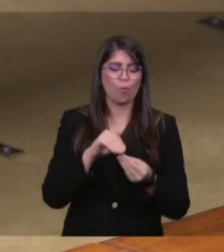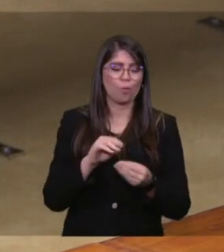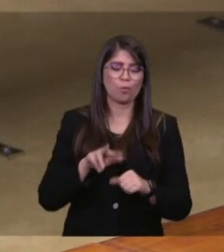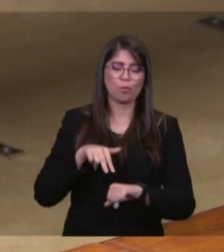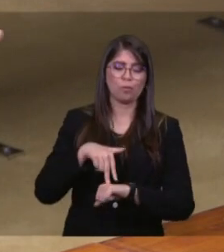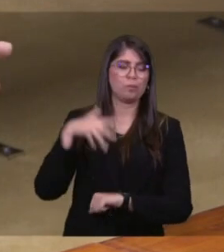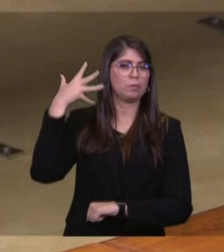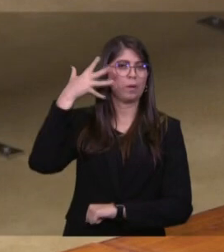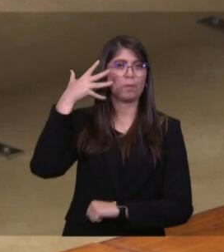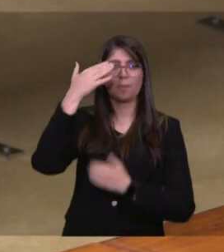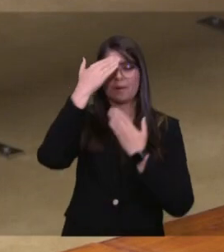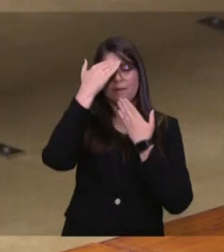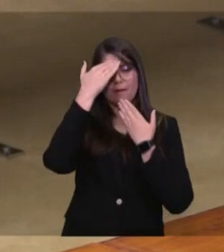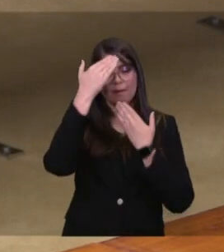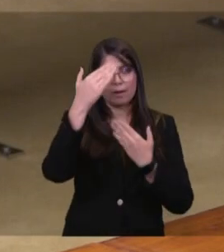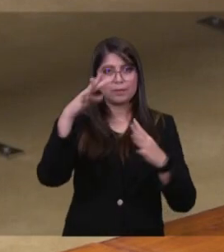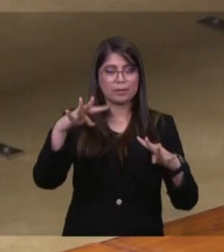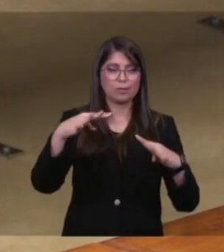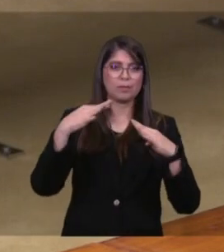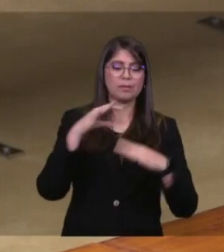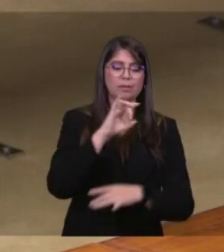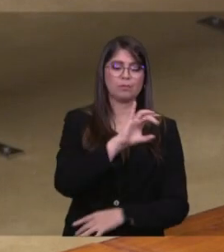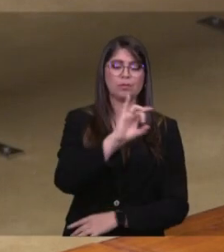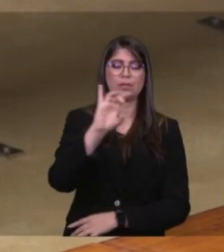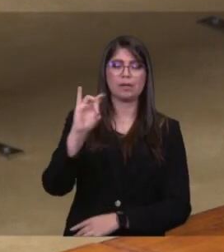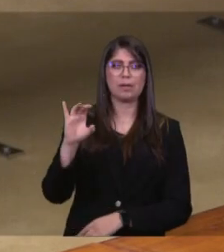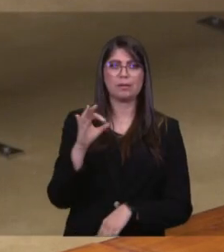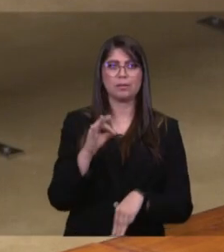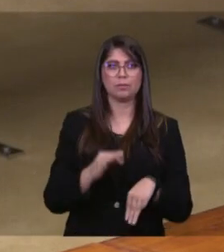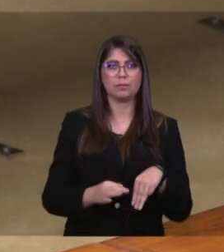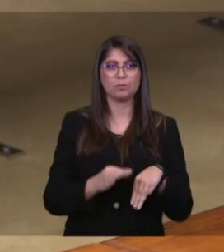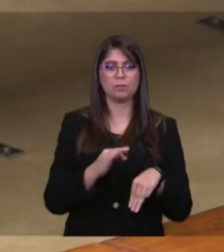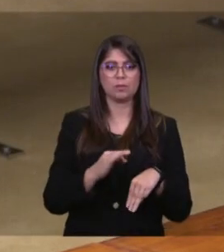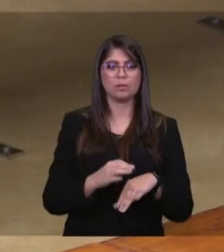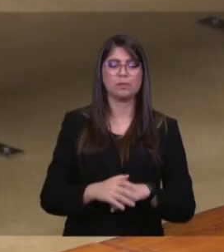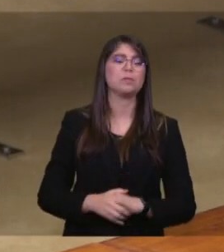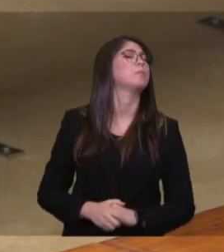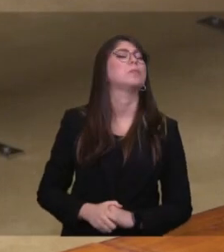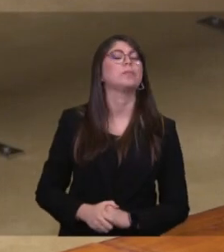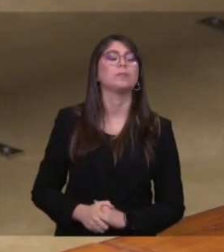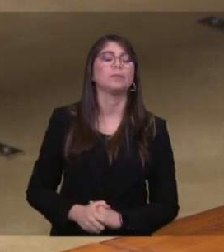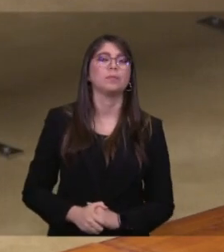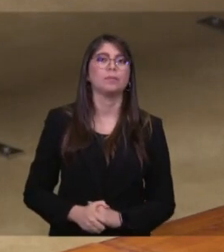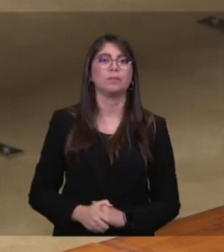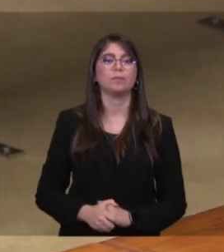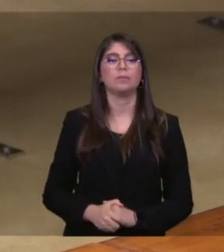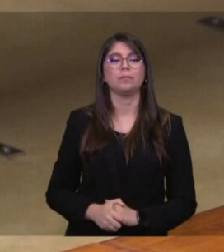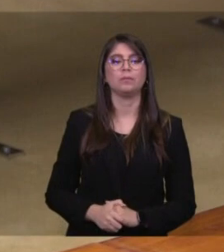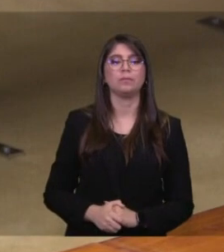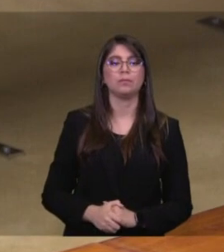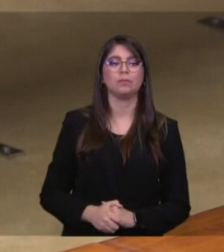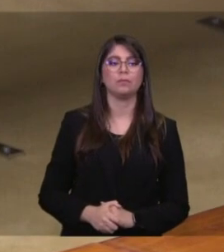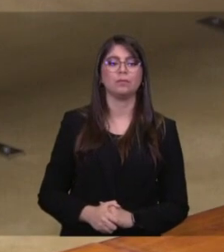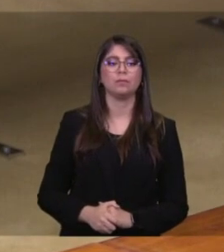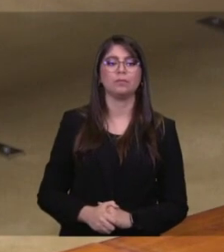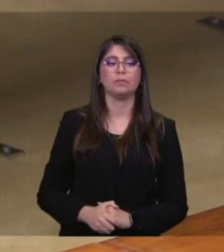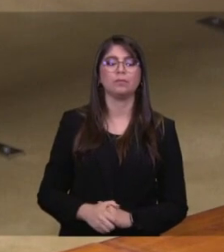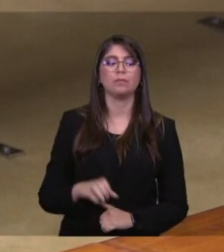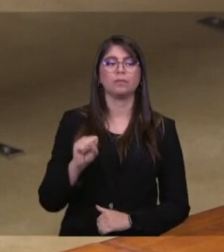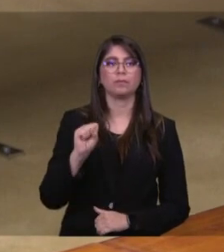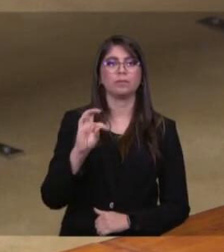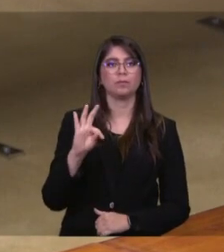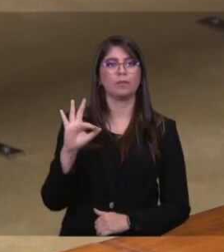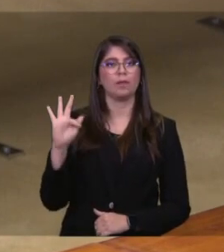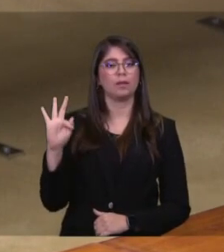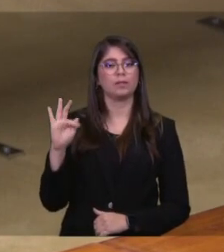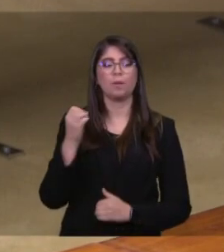sustentação oral, agradecendo a atenção de cada um dos excelentíssimos, excelentíssimas senhoras, senhoras, ministros e ministra do Supremo